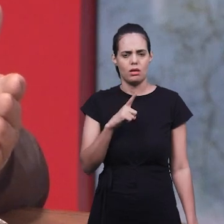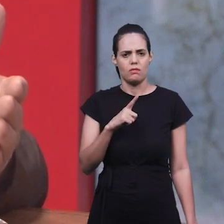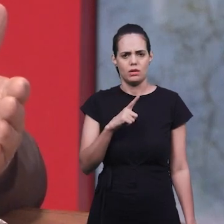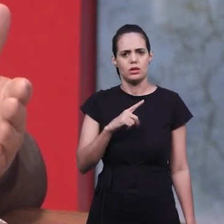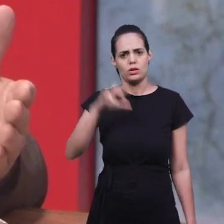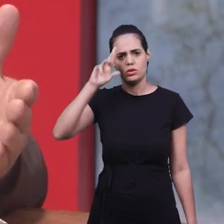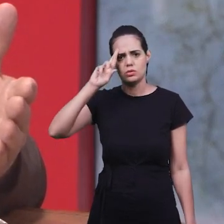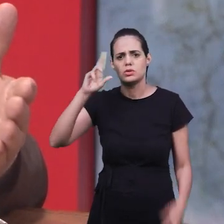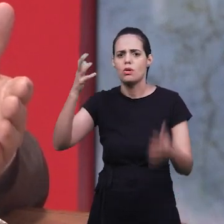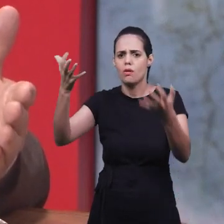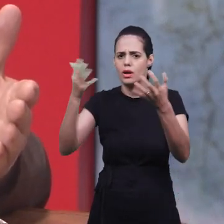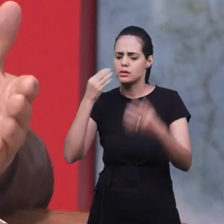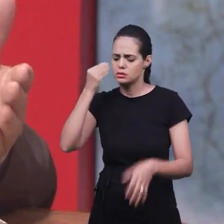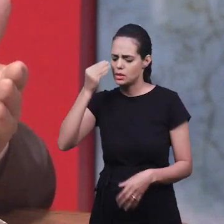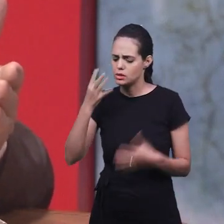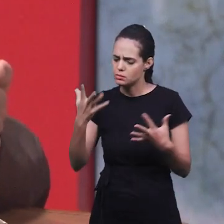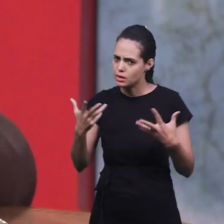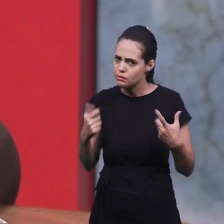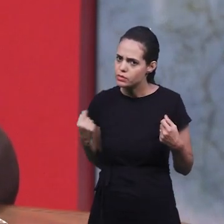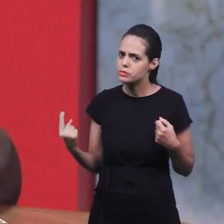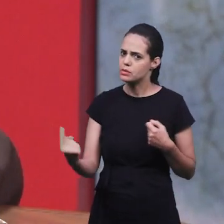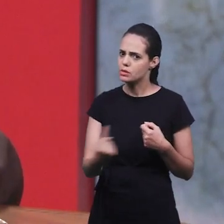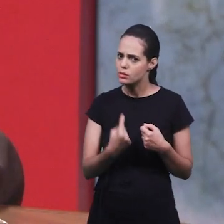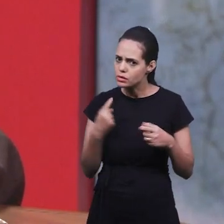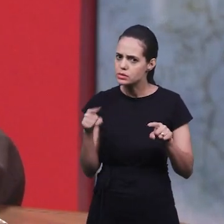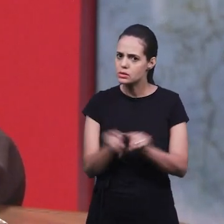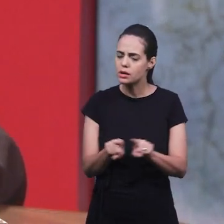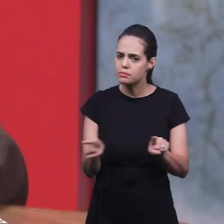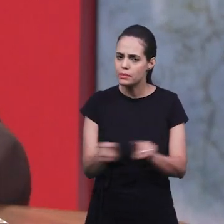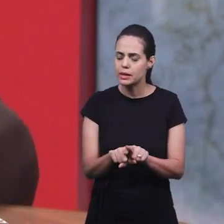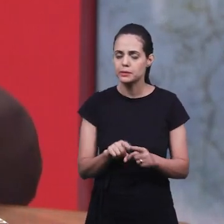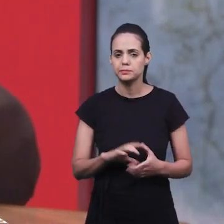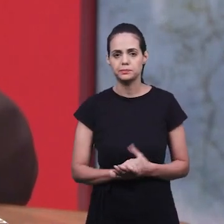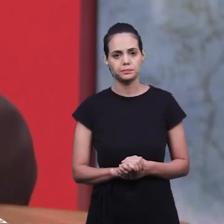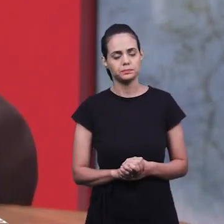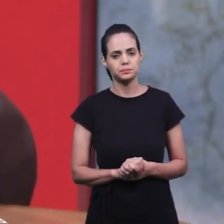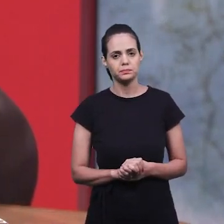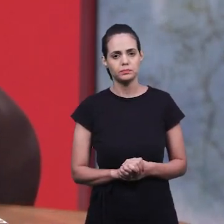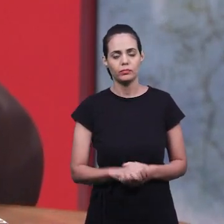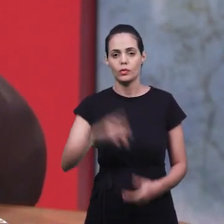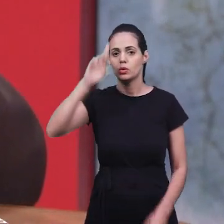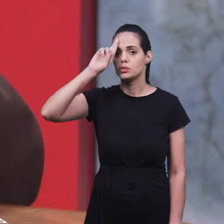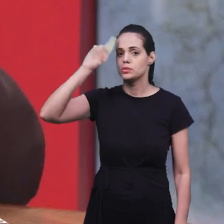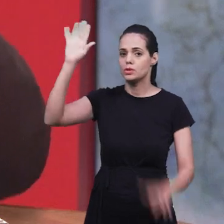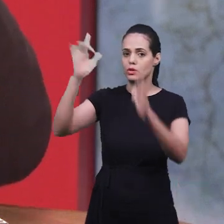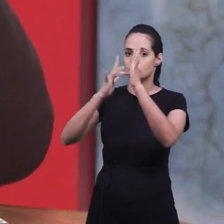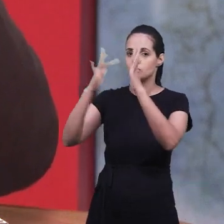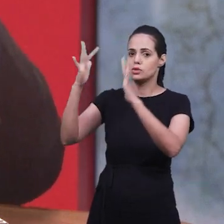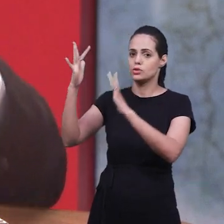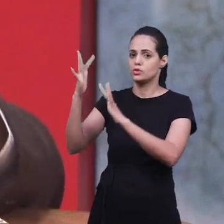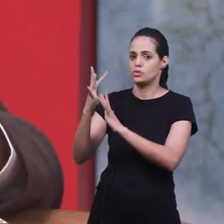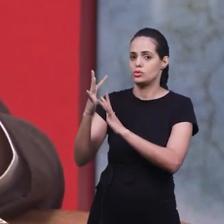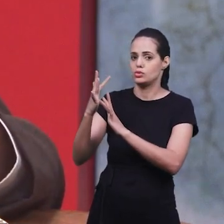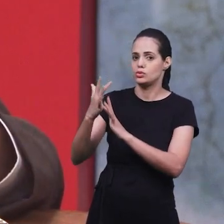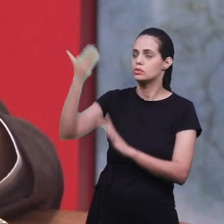tem essa experiência para nós também. Contudo, mesmo ele tendo recebido direto do Senhor Jesus